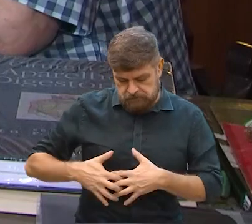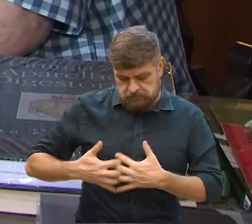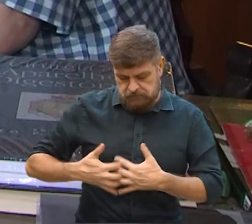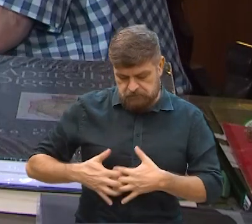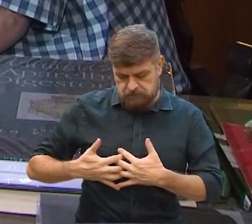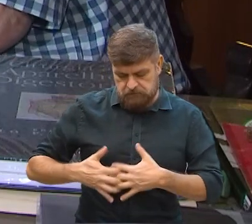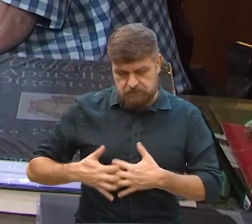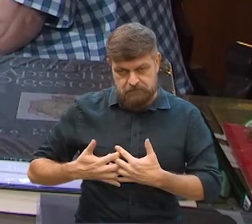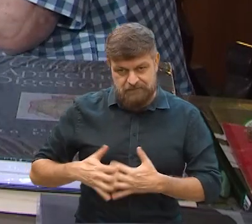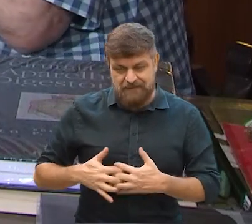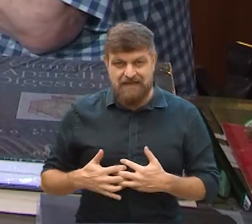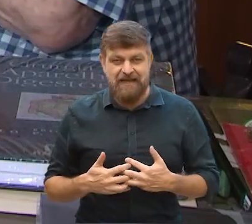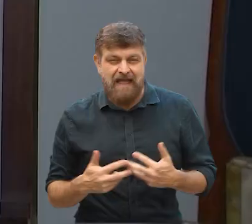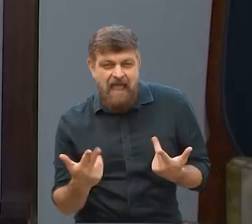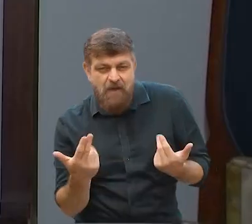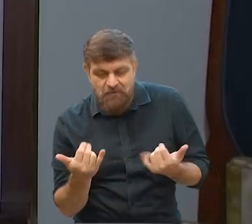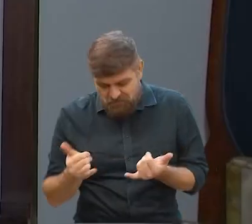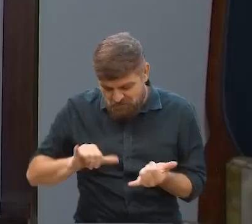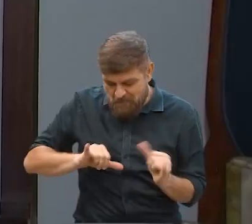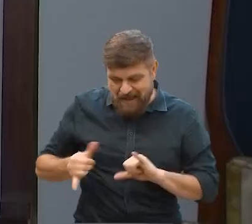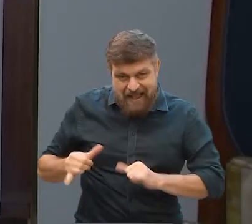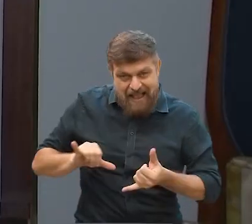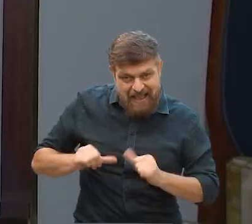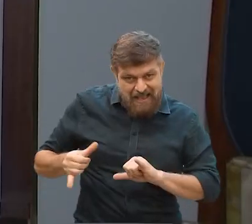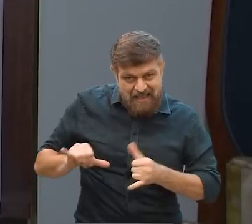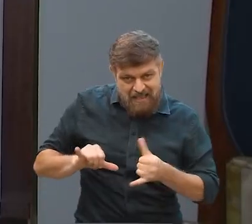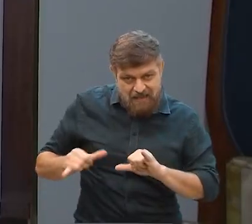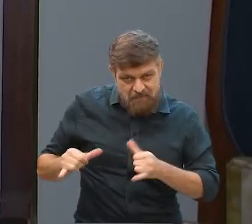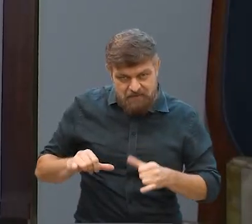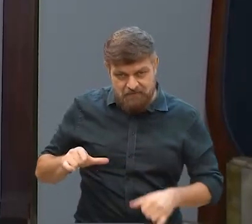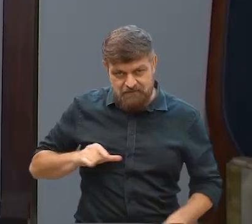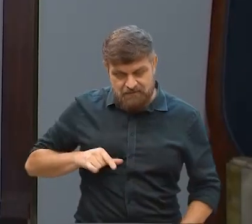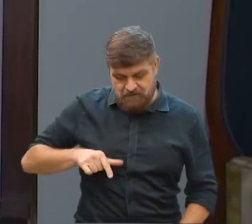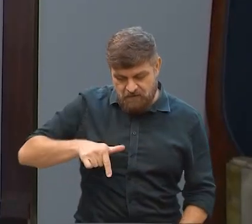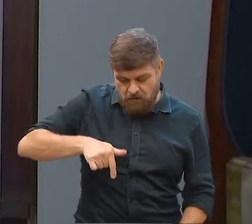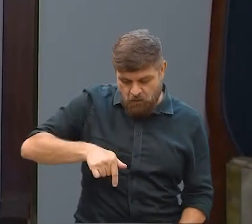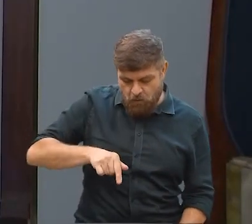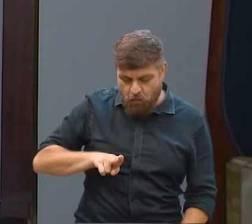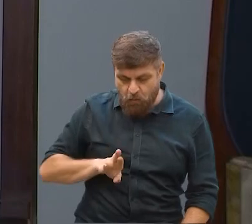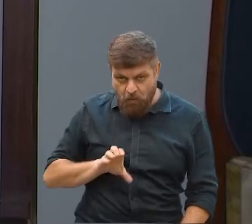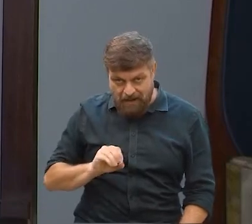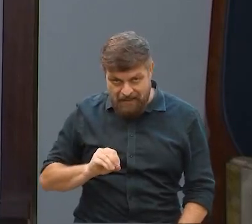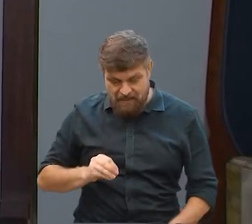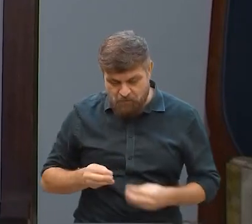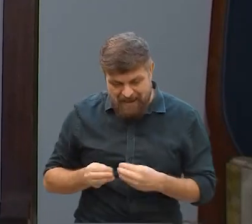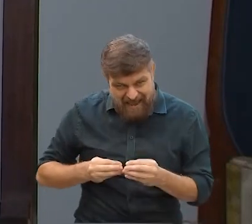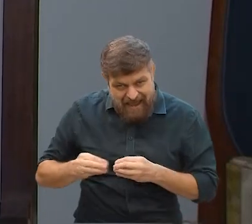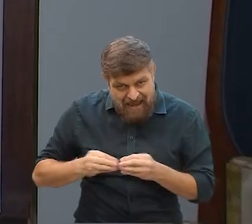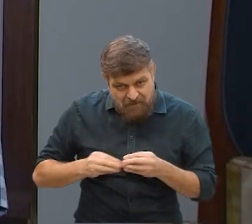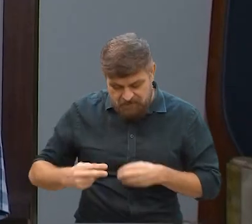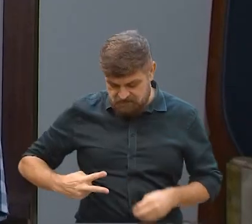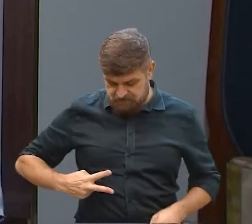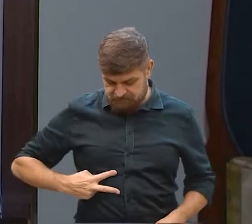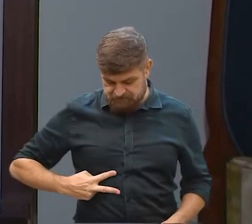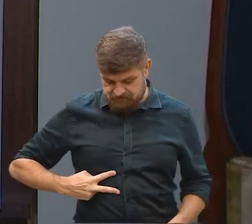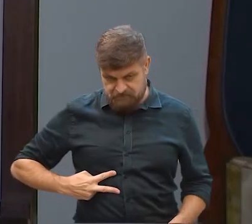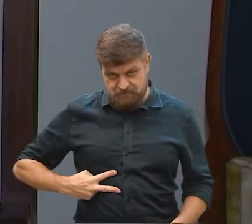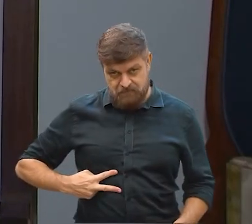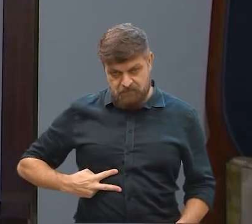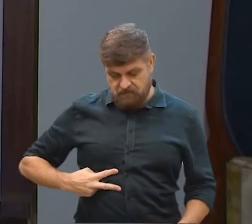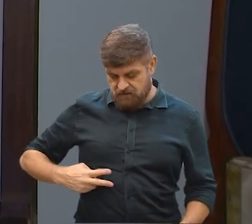nutricional químico que nós chamamos, e se encontrar com o quimo, que desceu do estômago, os sais